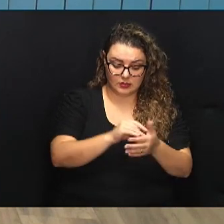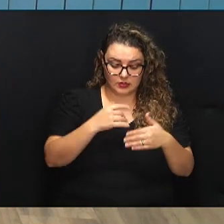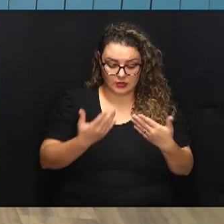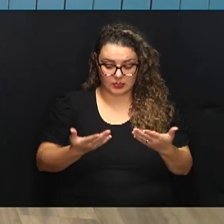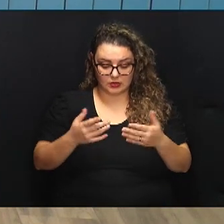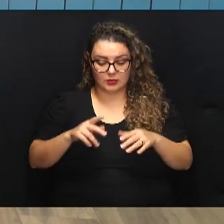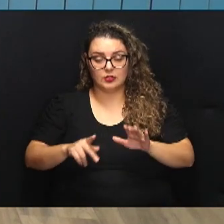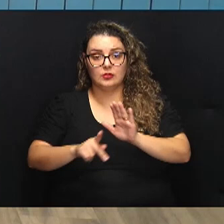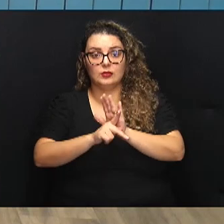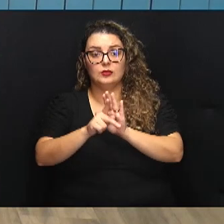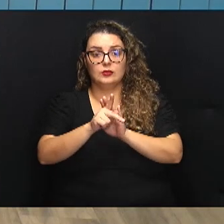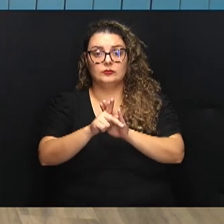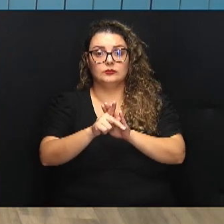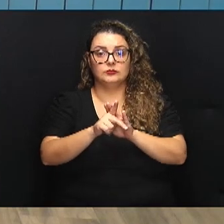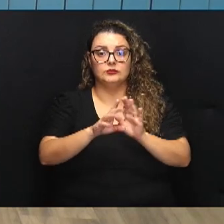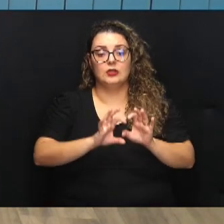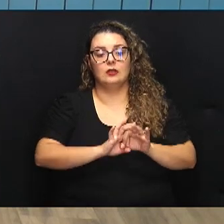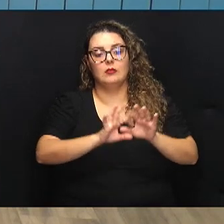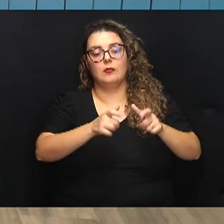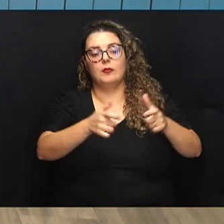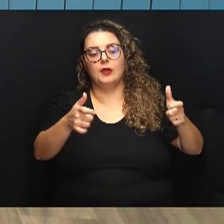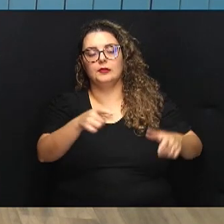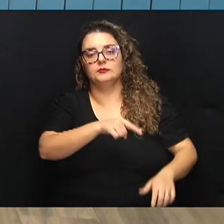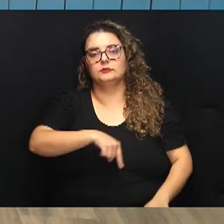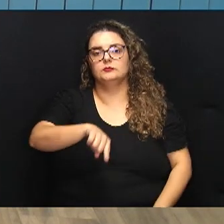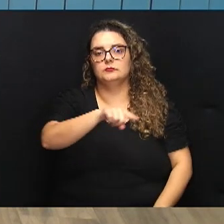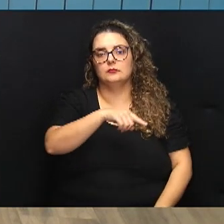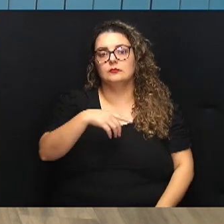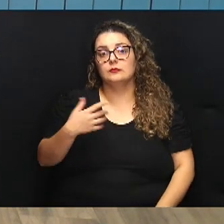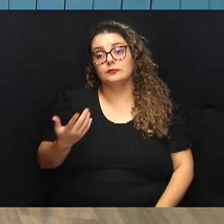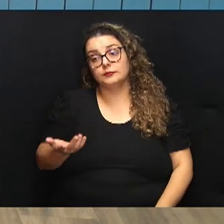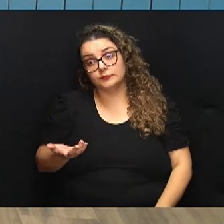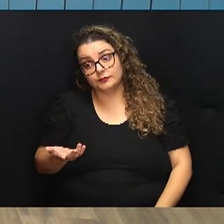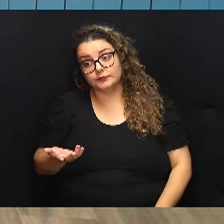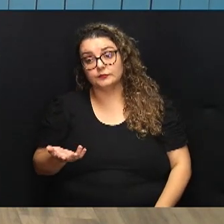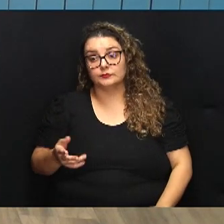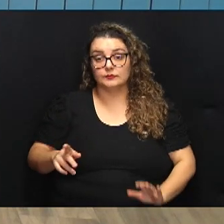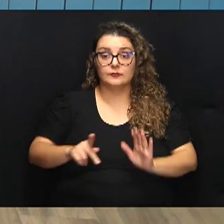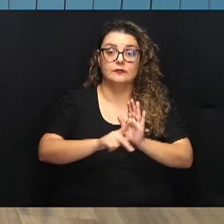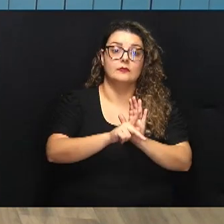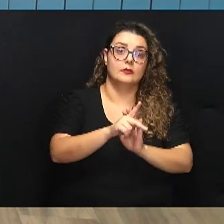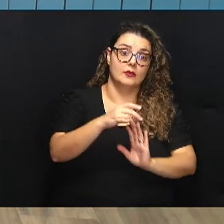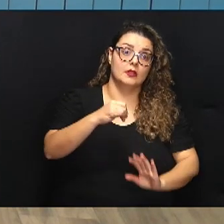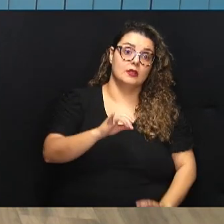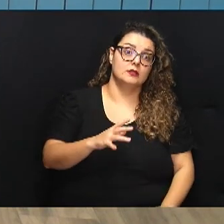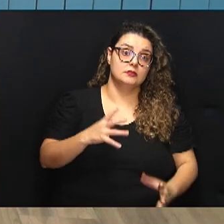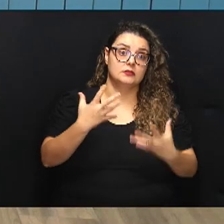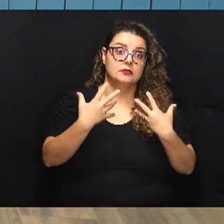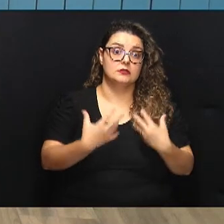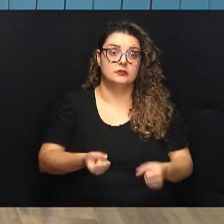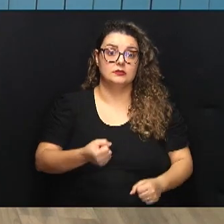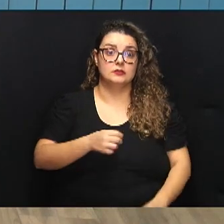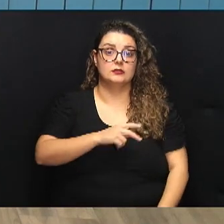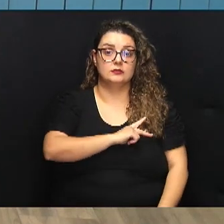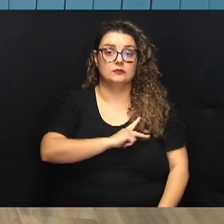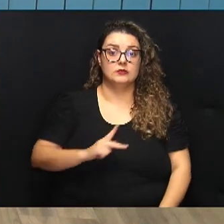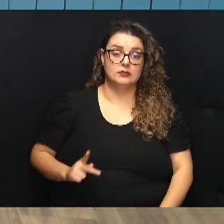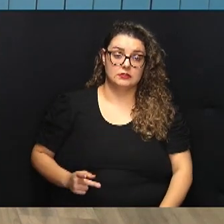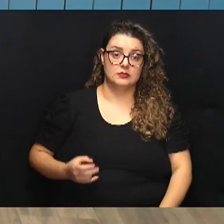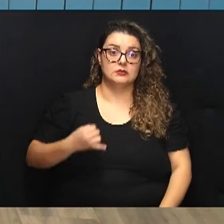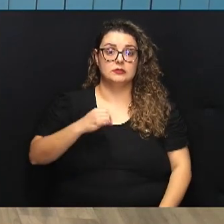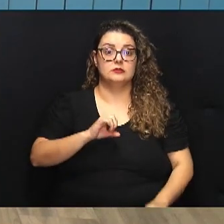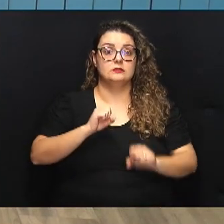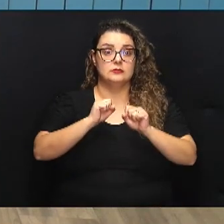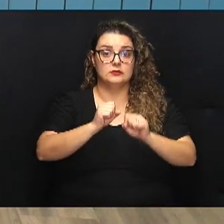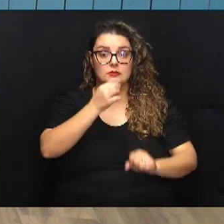vai destravar a maioria delas. E aí, esse projeto, caso seja sancionado pelo presidente, se poderia trazer